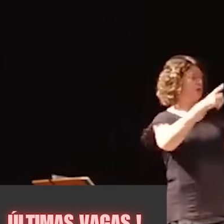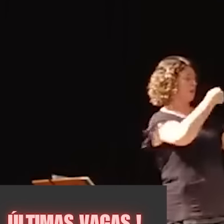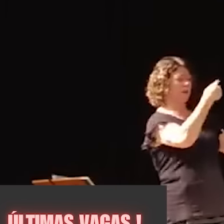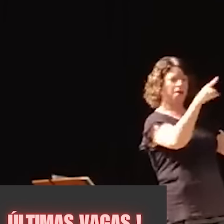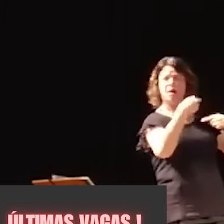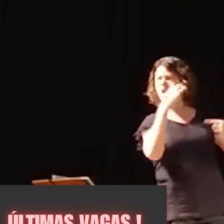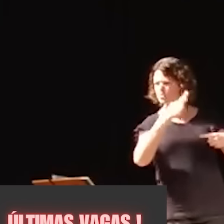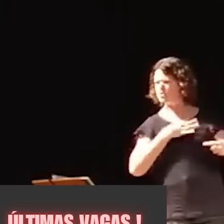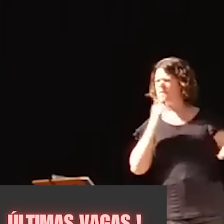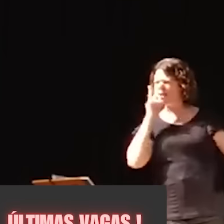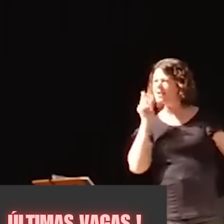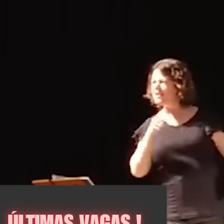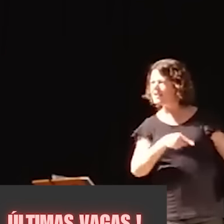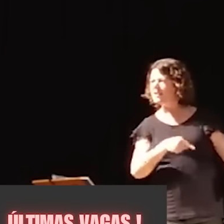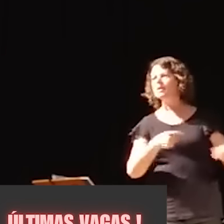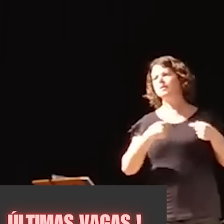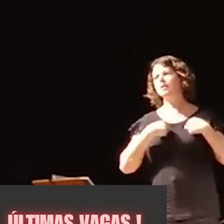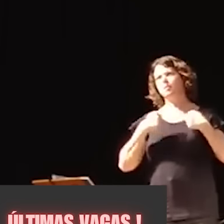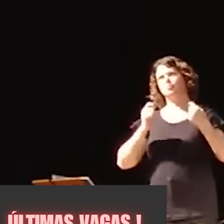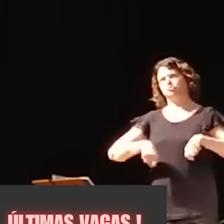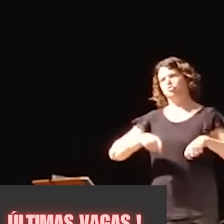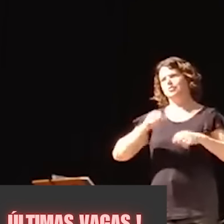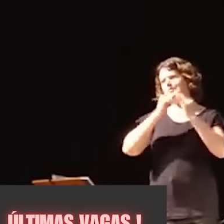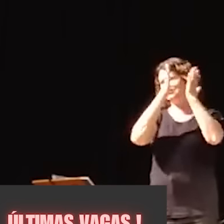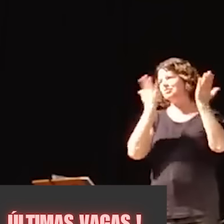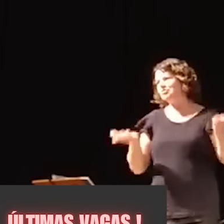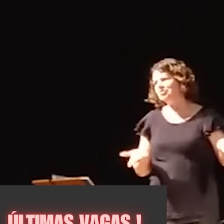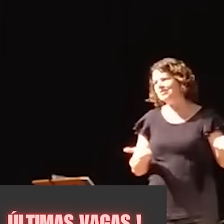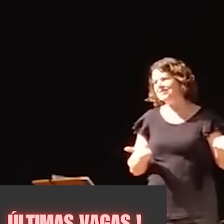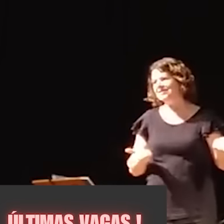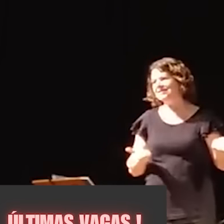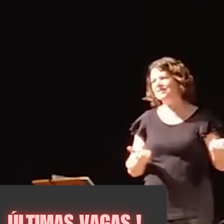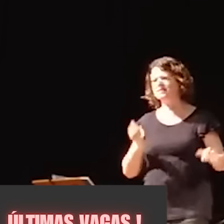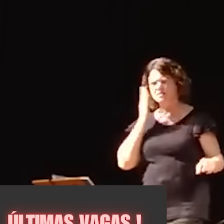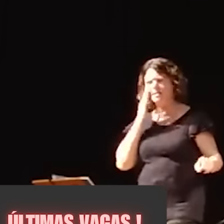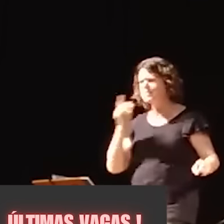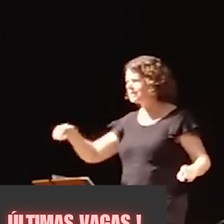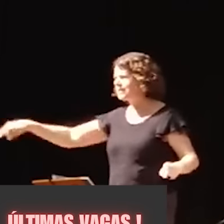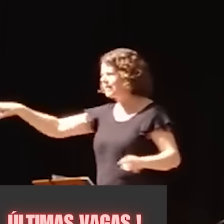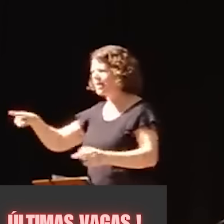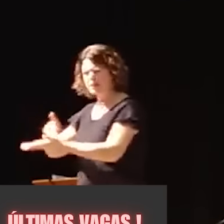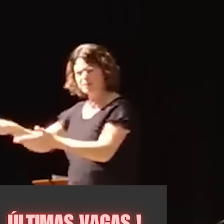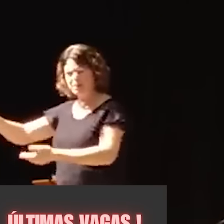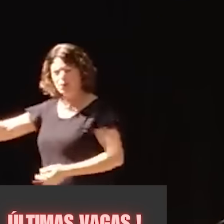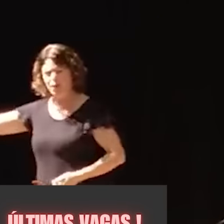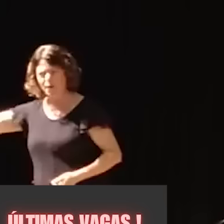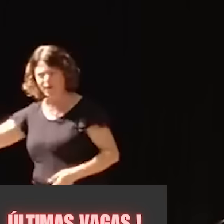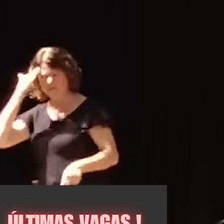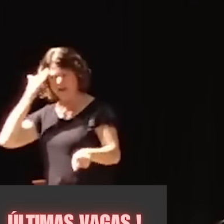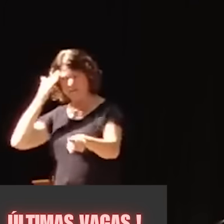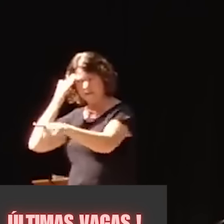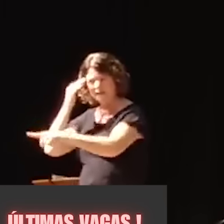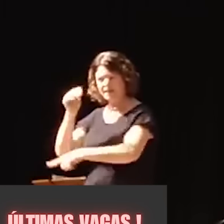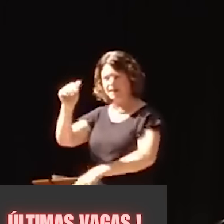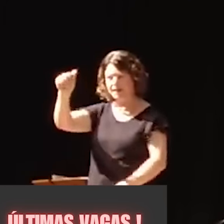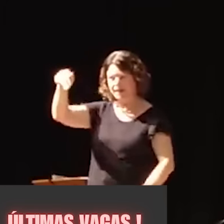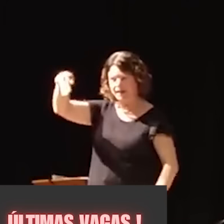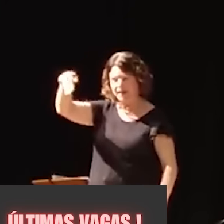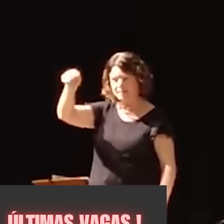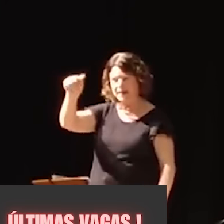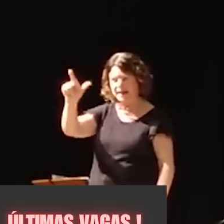é um povo que mora no deserto quando o povo de Israel sai do Egito está em êxodo Capítulo 16 eles